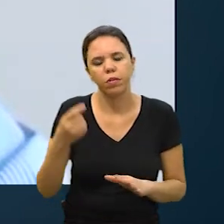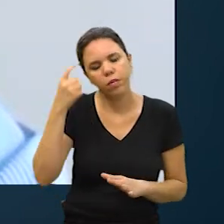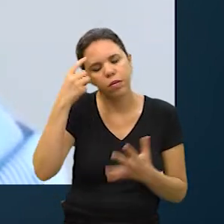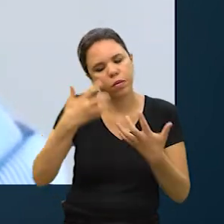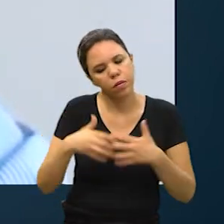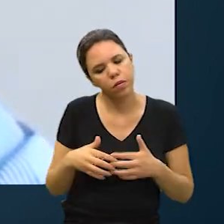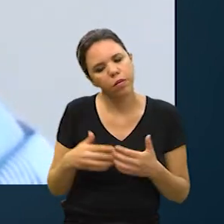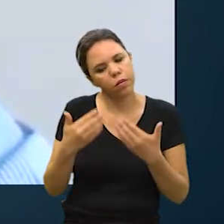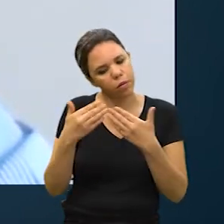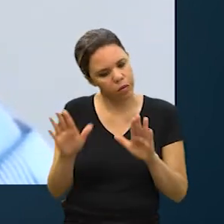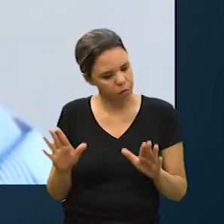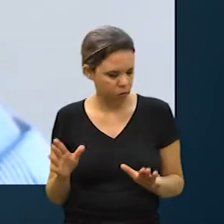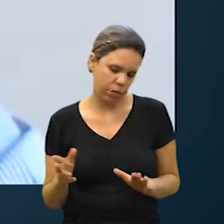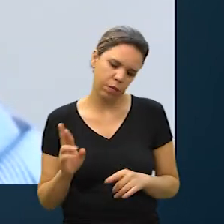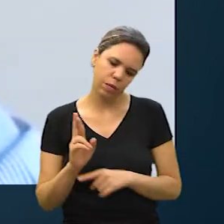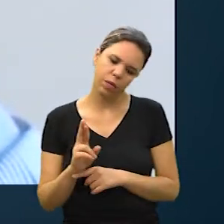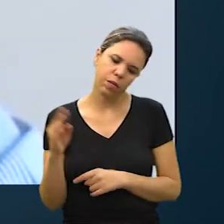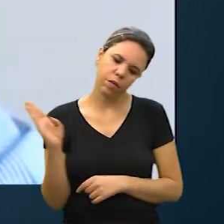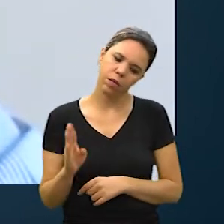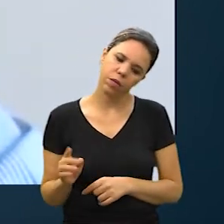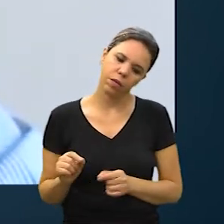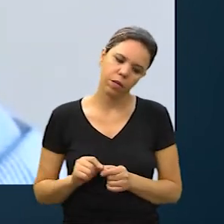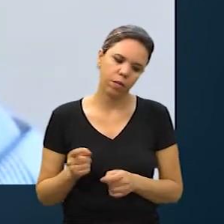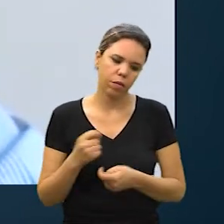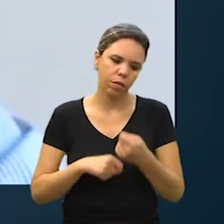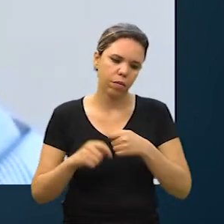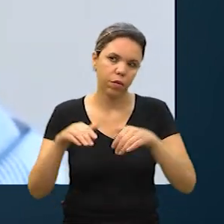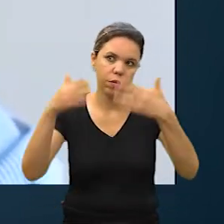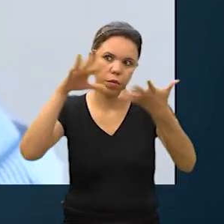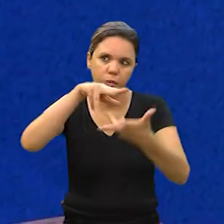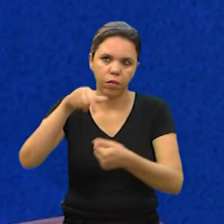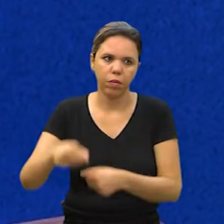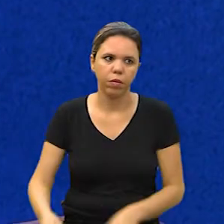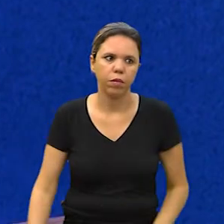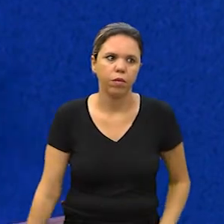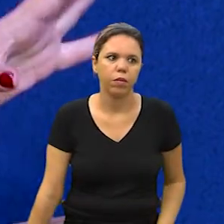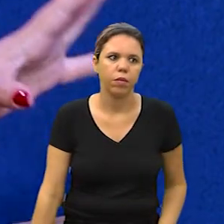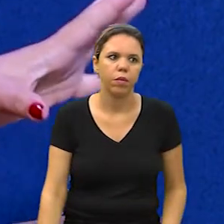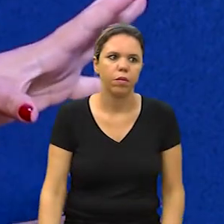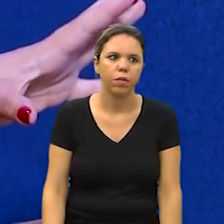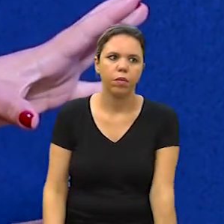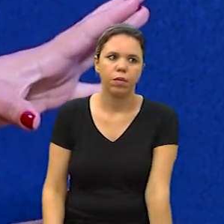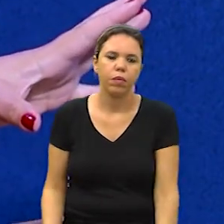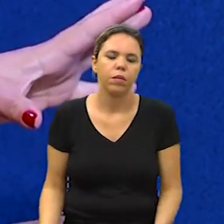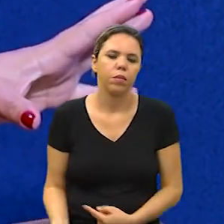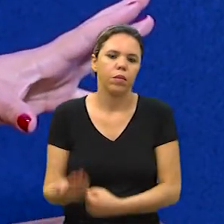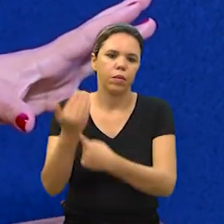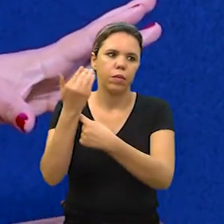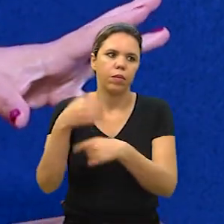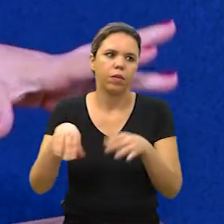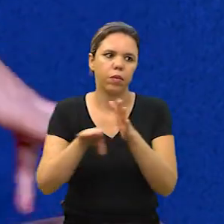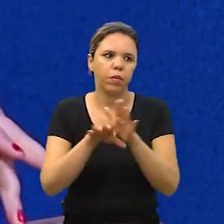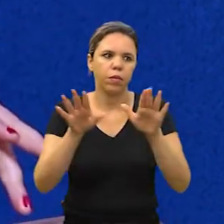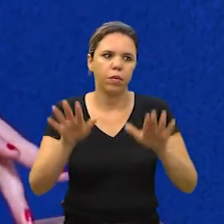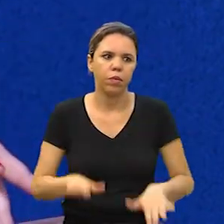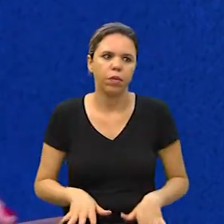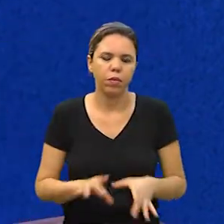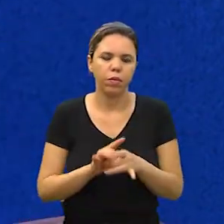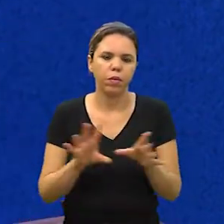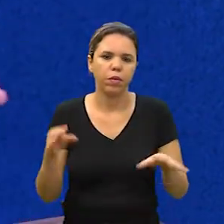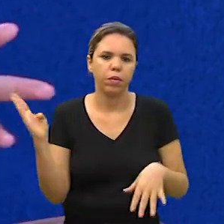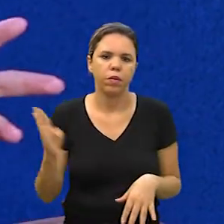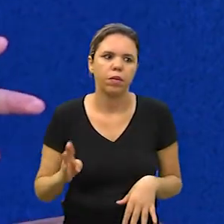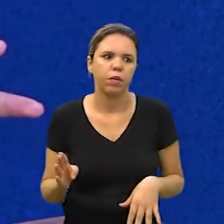quer dizer, a minha referência é Brasil, mas o meu mercado é o mundo. Ou seja, a tecnologia veio aí para